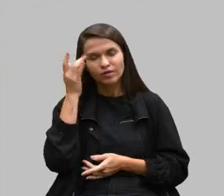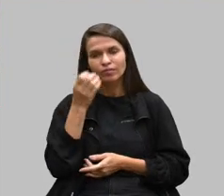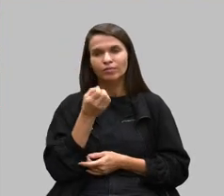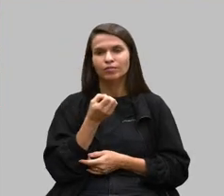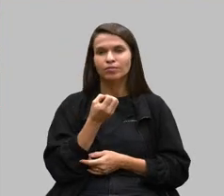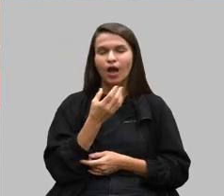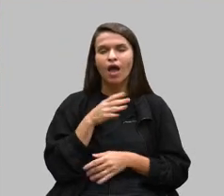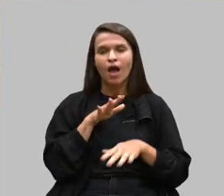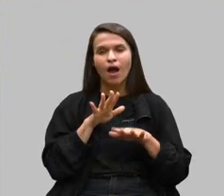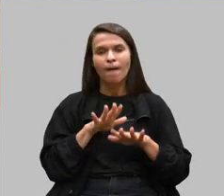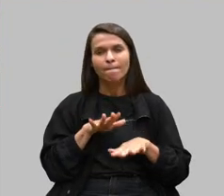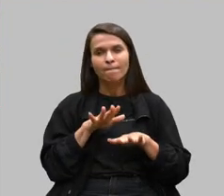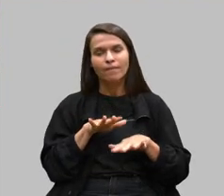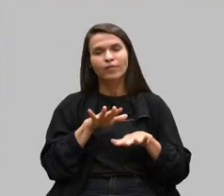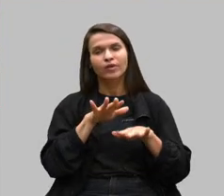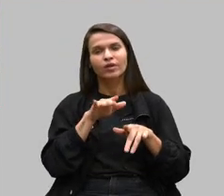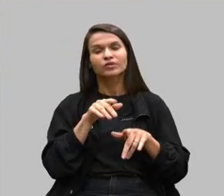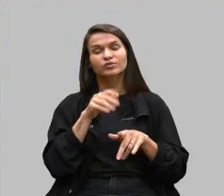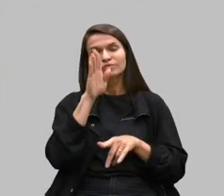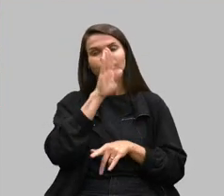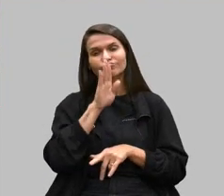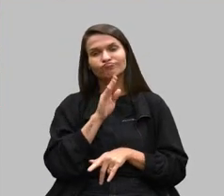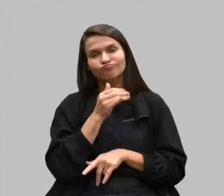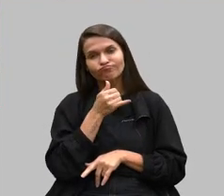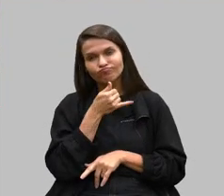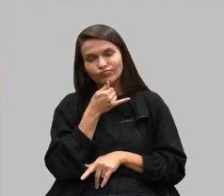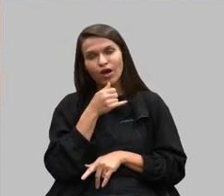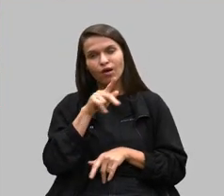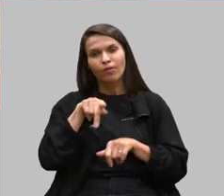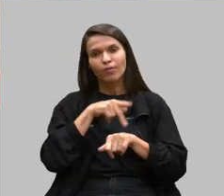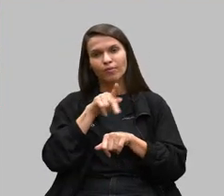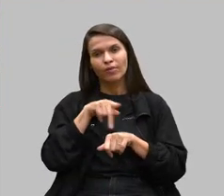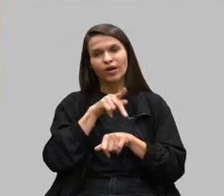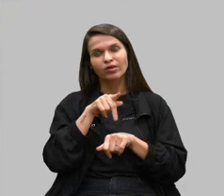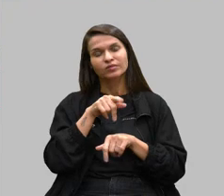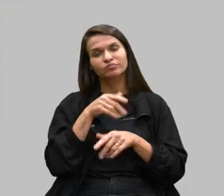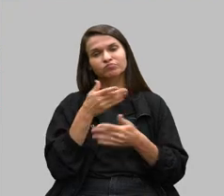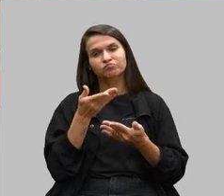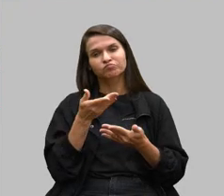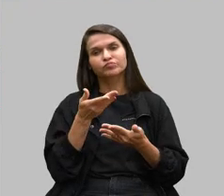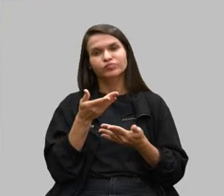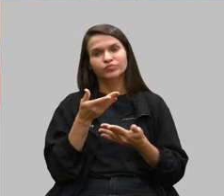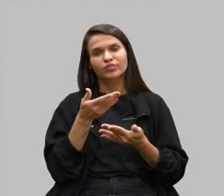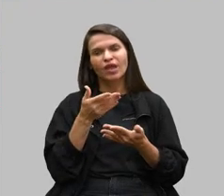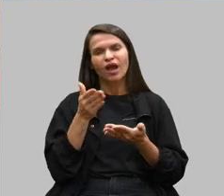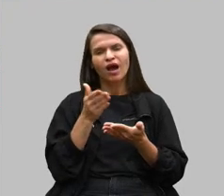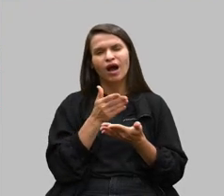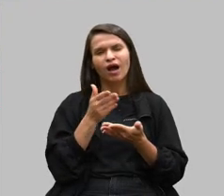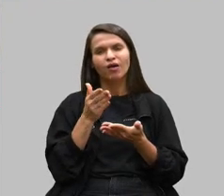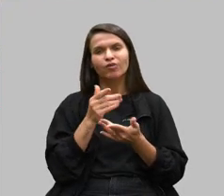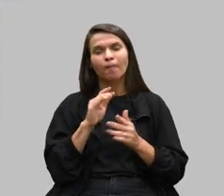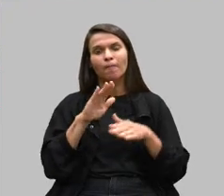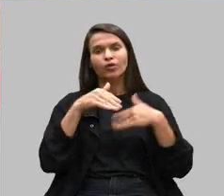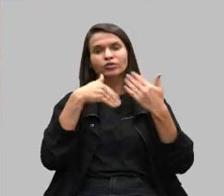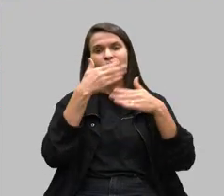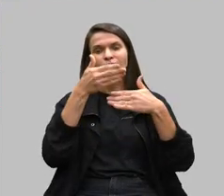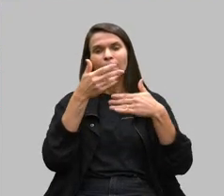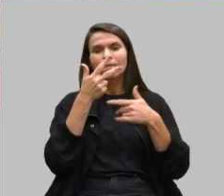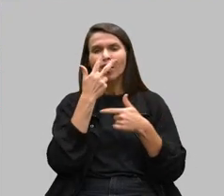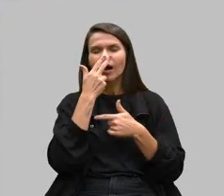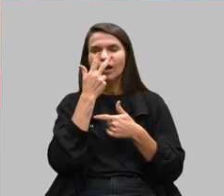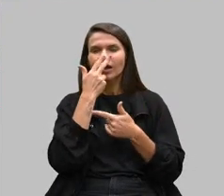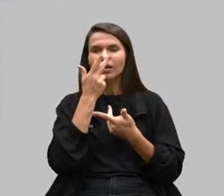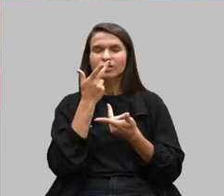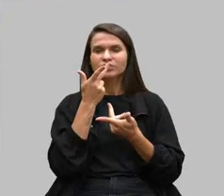mobilidade e o Brasil infelizmente é um país que em vez de ele em algum sentido em vez de progredir na